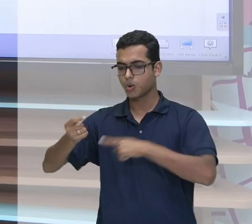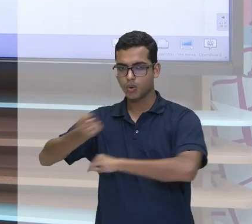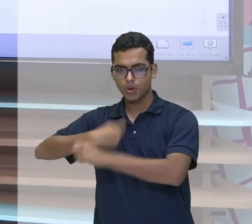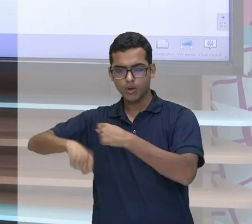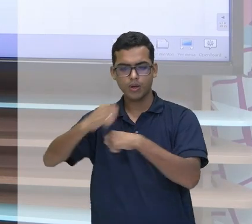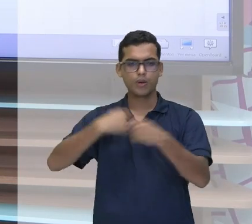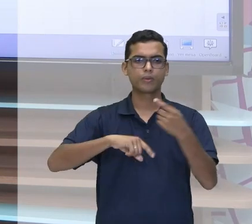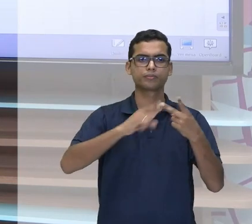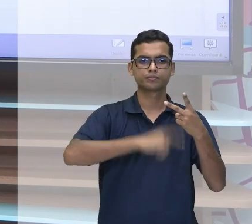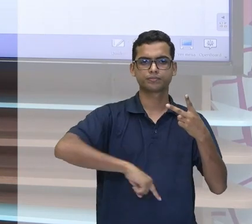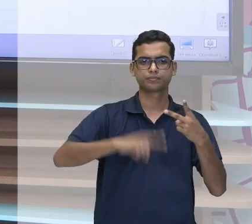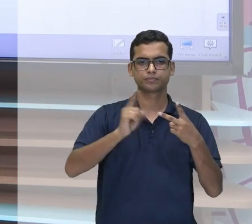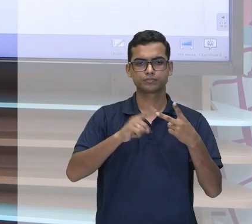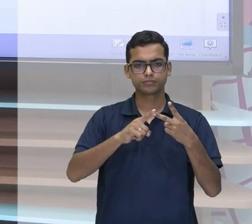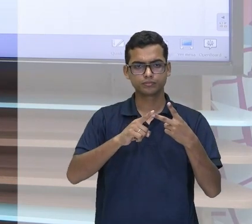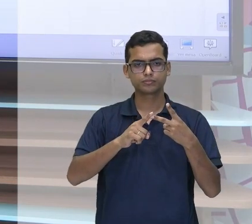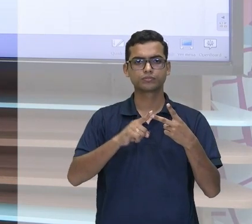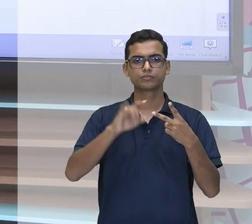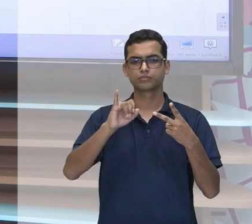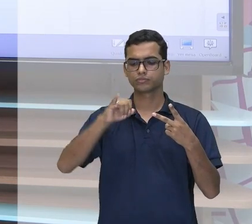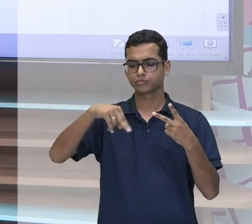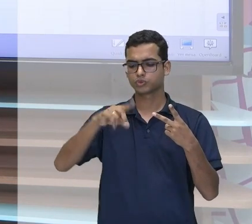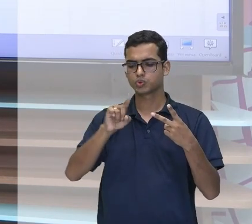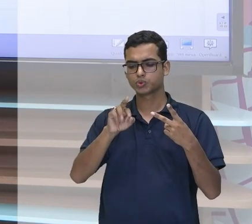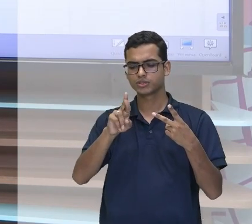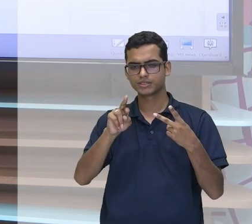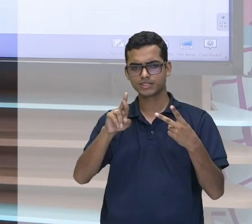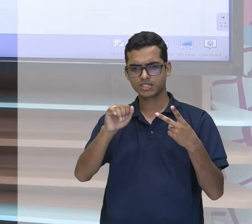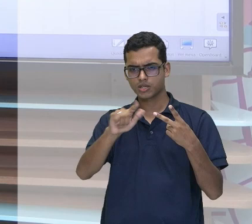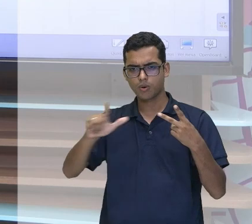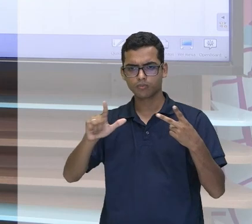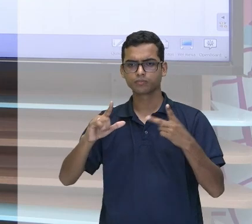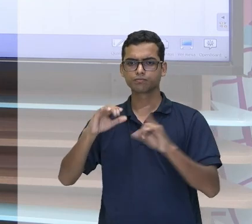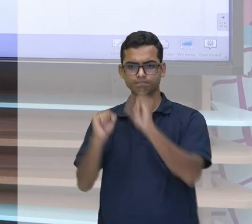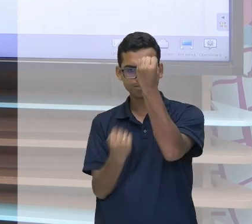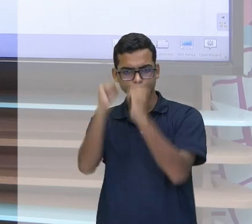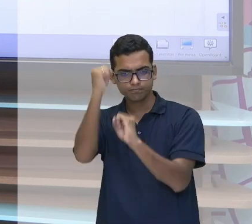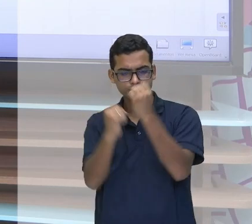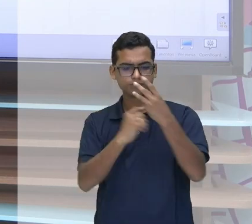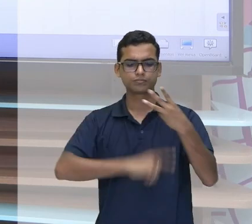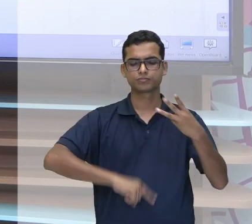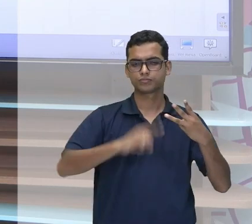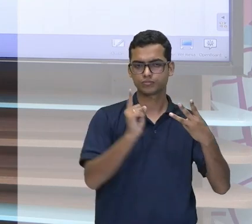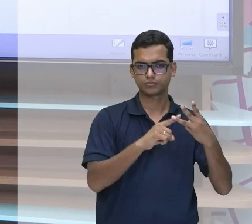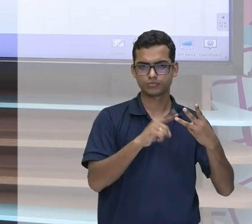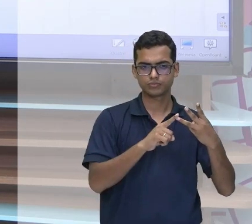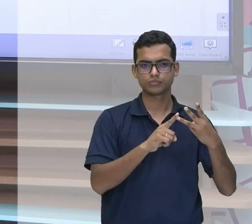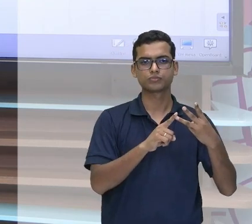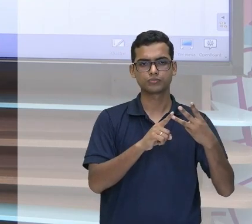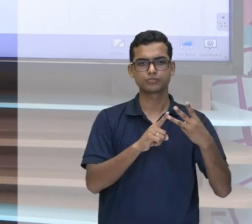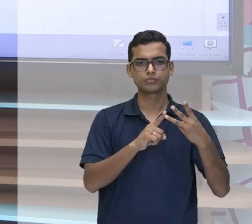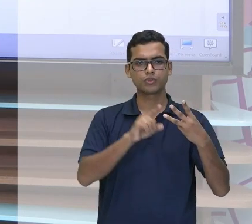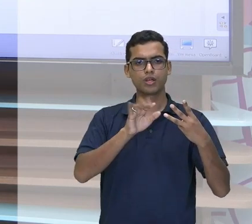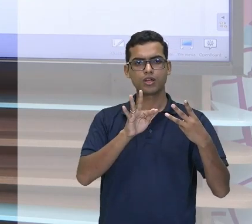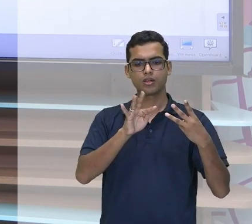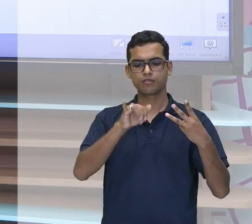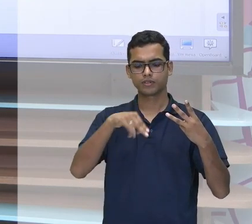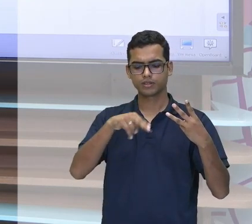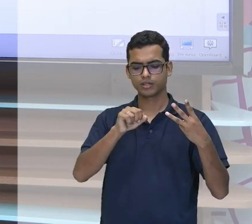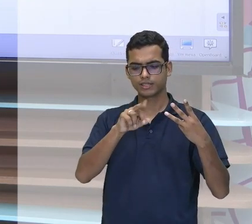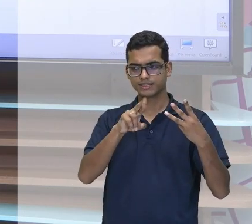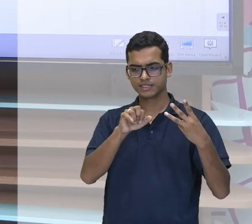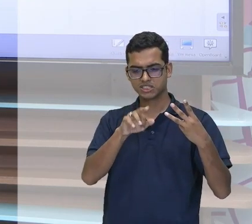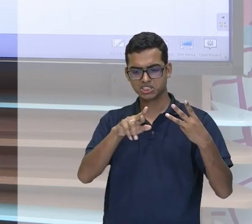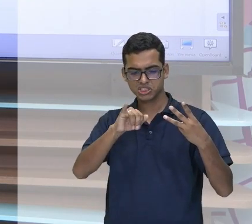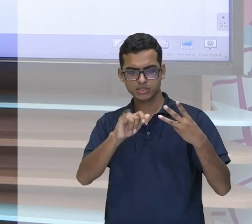fase comercial, a fase industrial, a fase financeira e a fase informacional. Então, ao